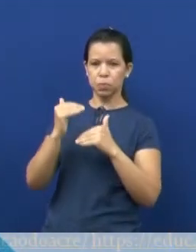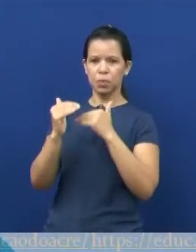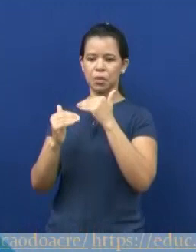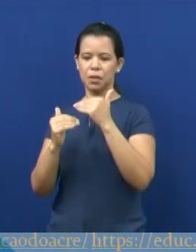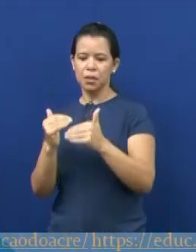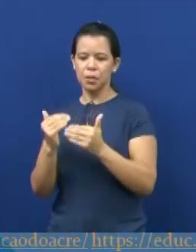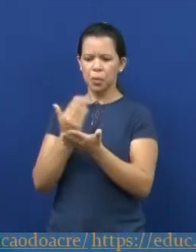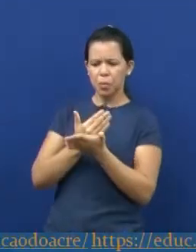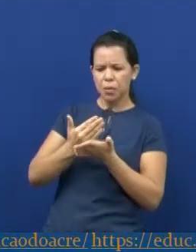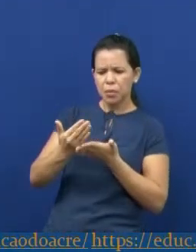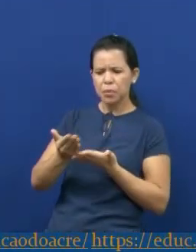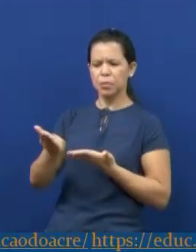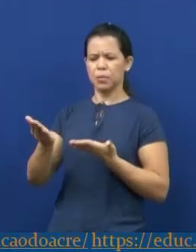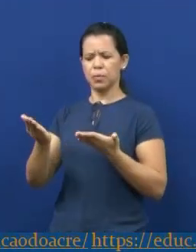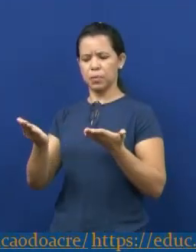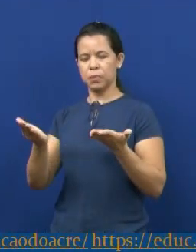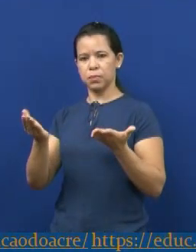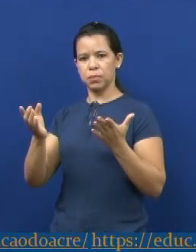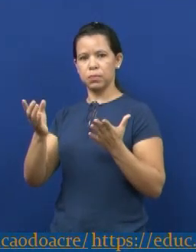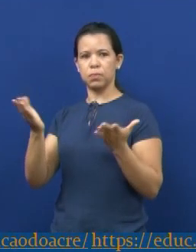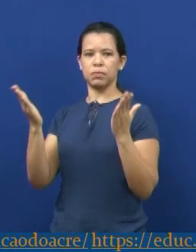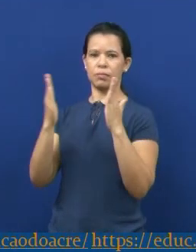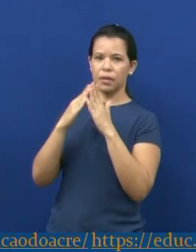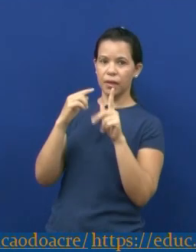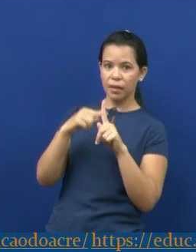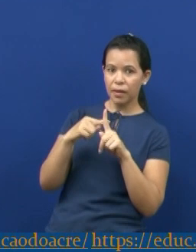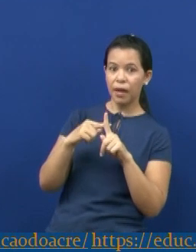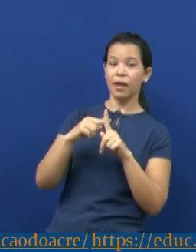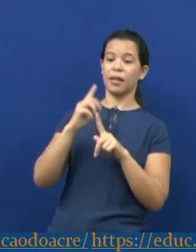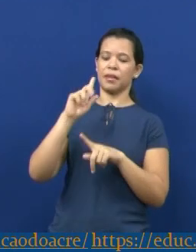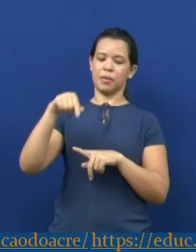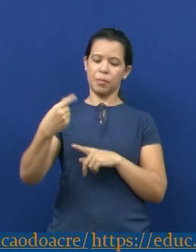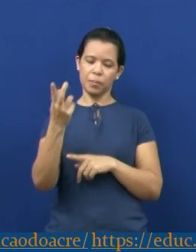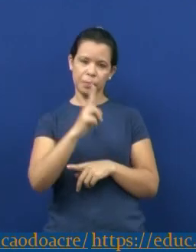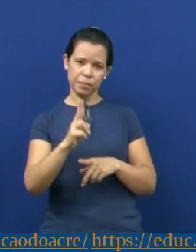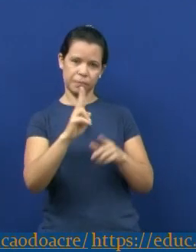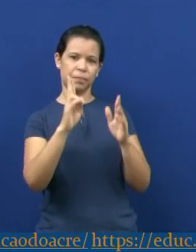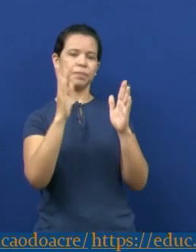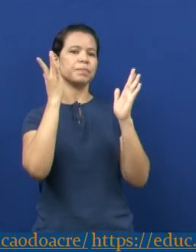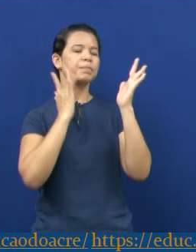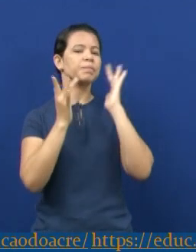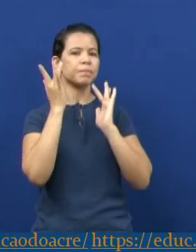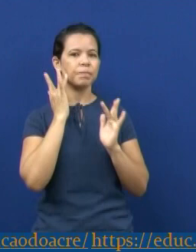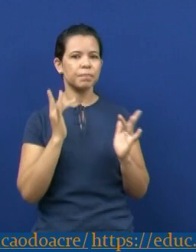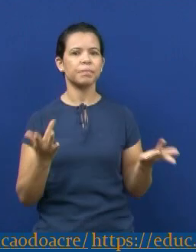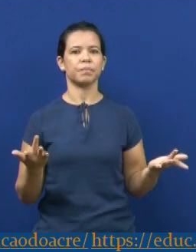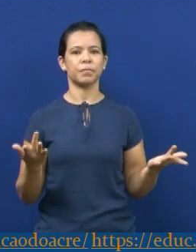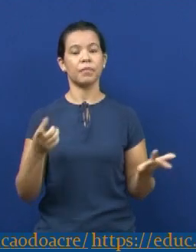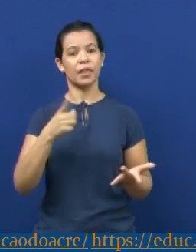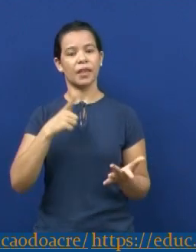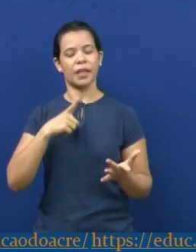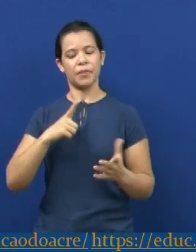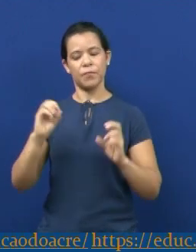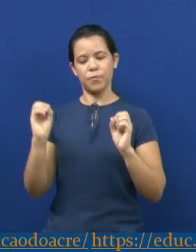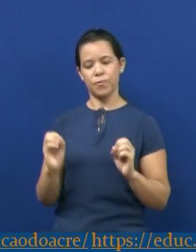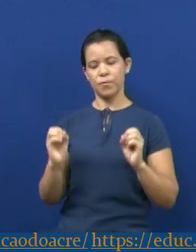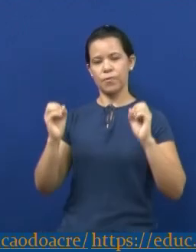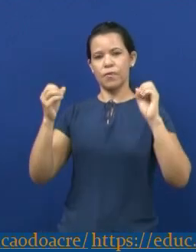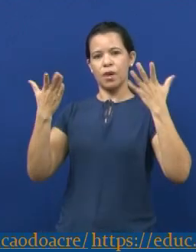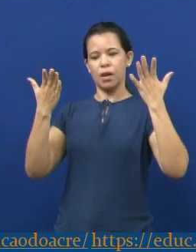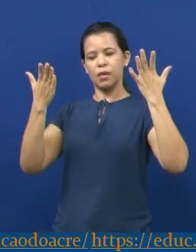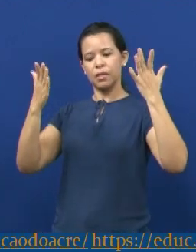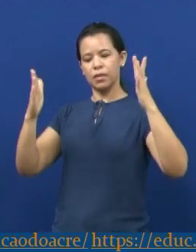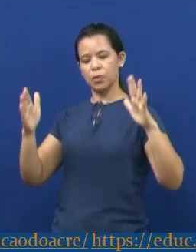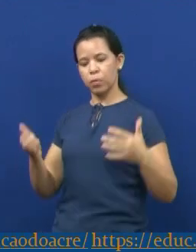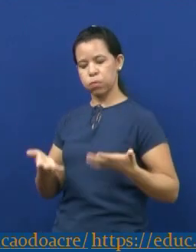ritualísticos para itens teatrais durante as celebrações a dionísio que duravam torno de seis dias aconteciam